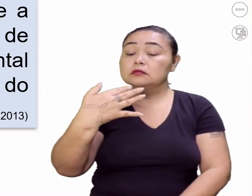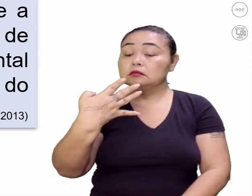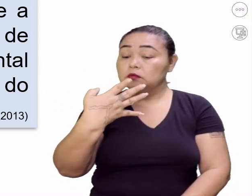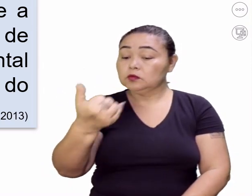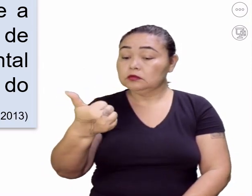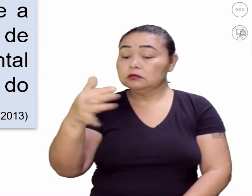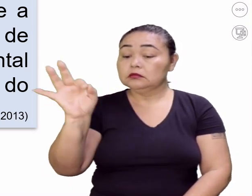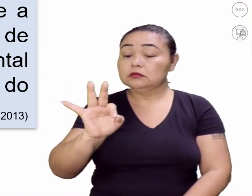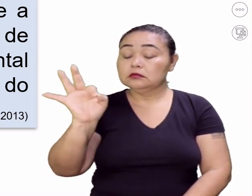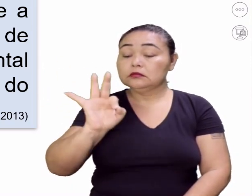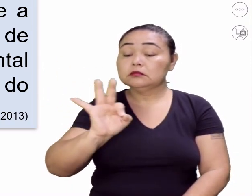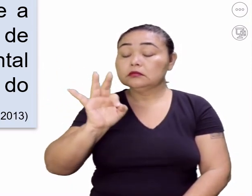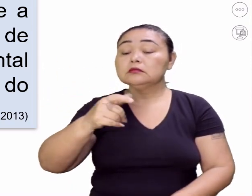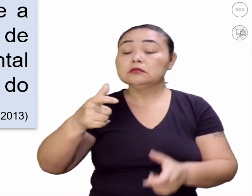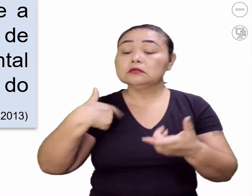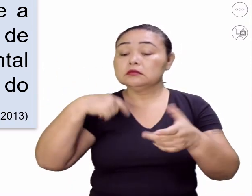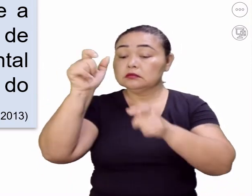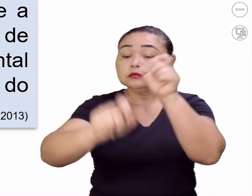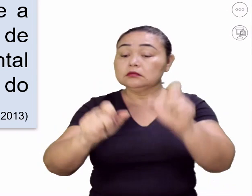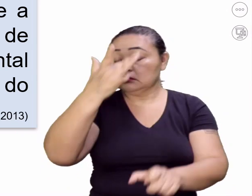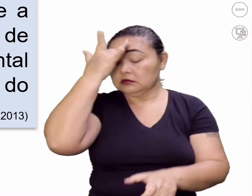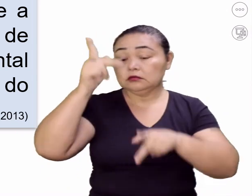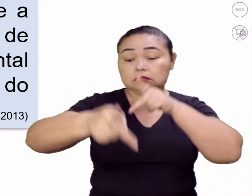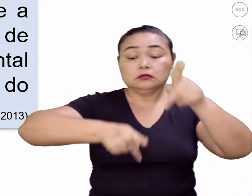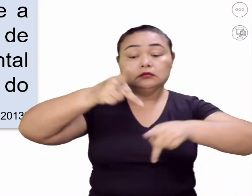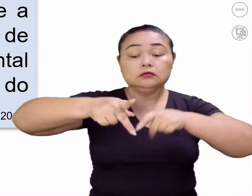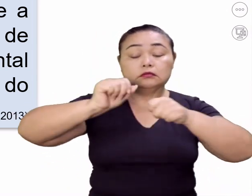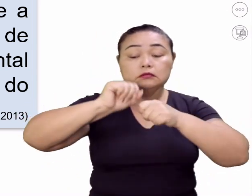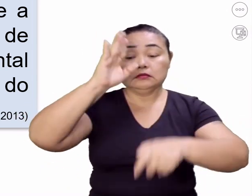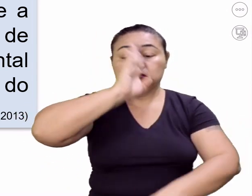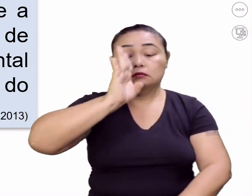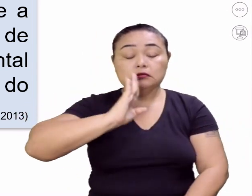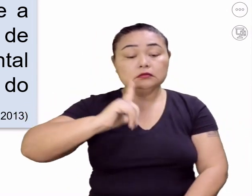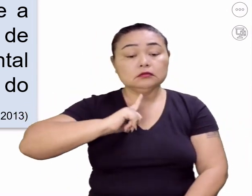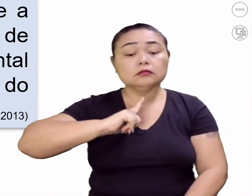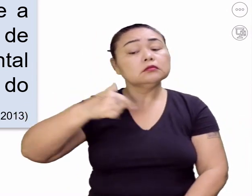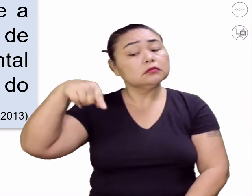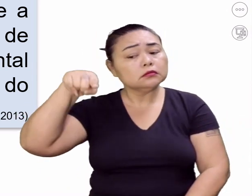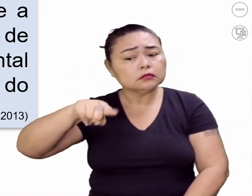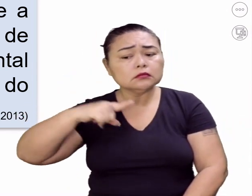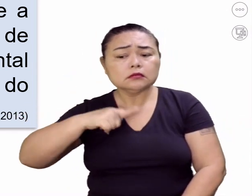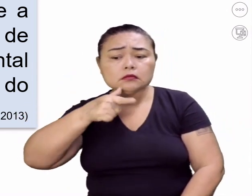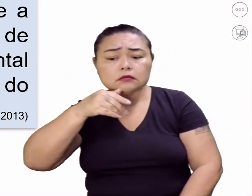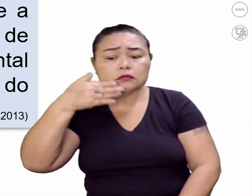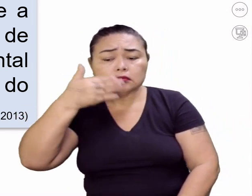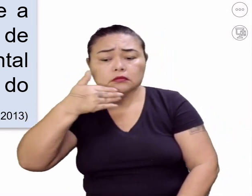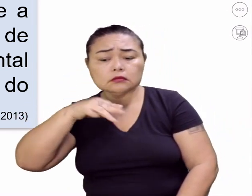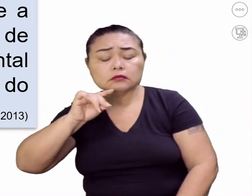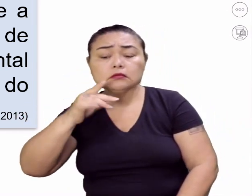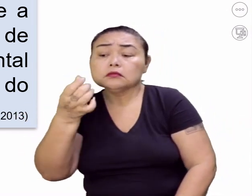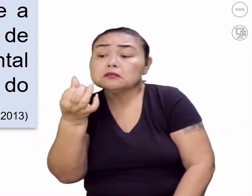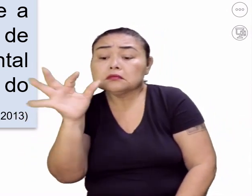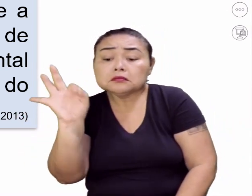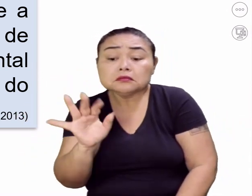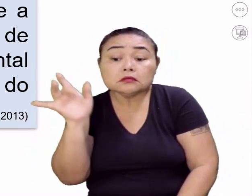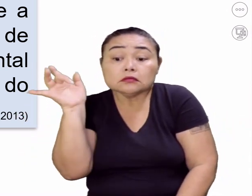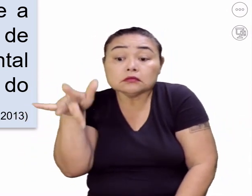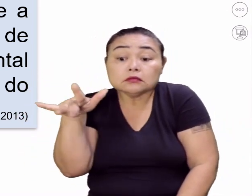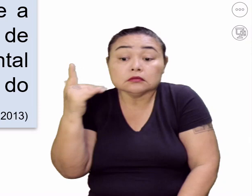da população do Brasil, quase 42%. E quando a gente fala da disponibilidade da água doce, apenas 6%,